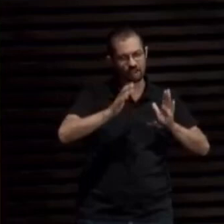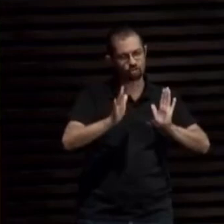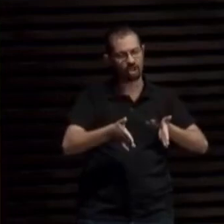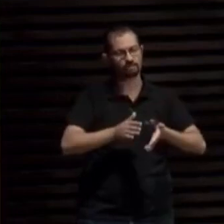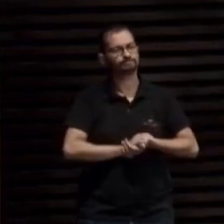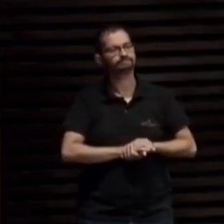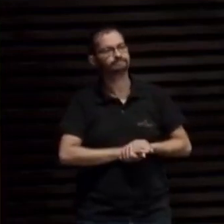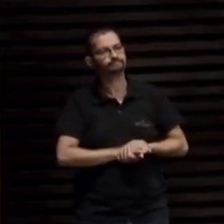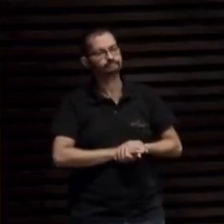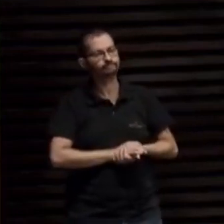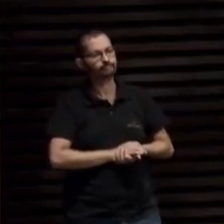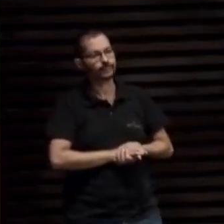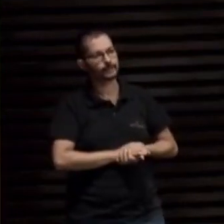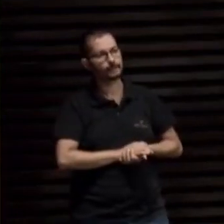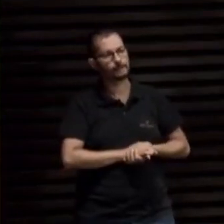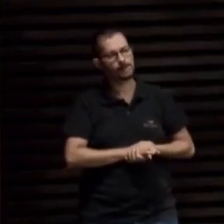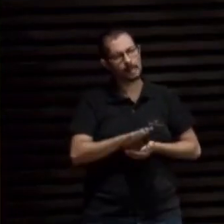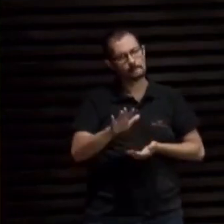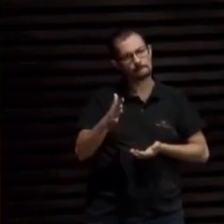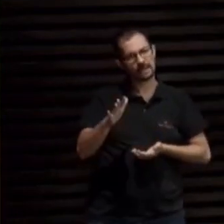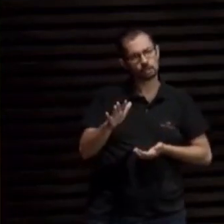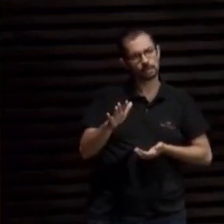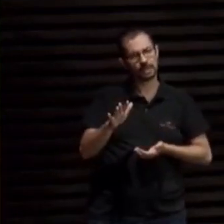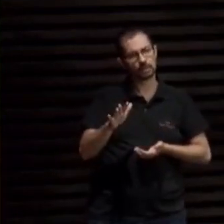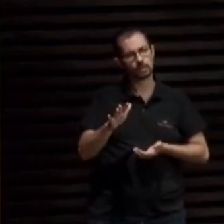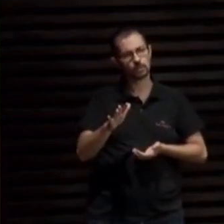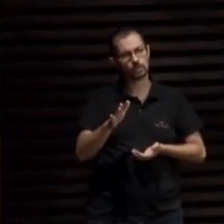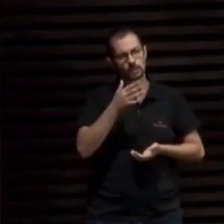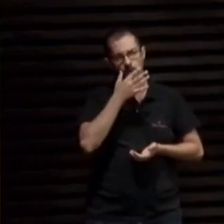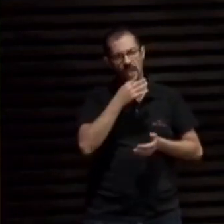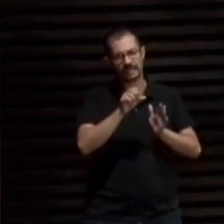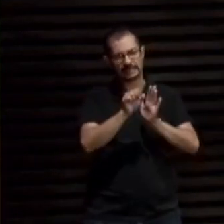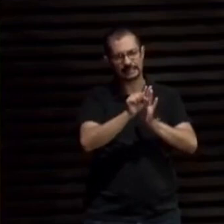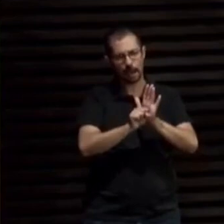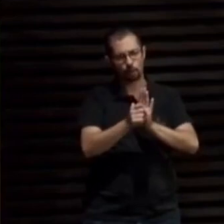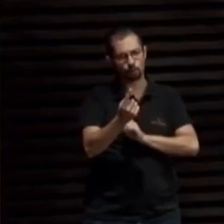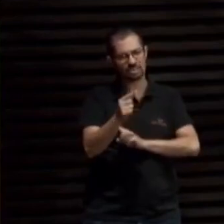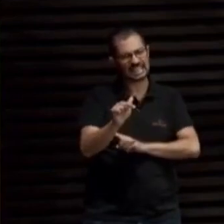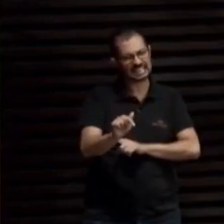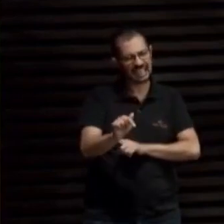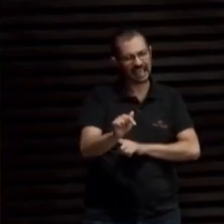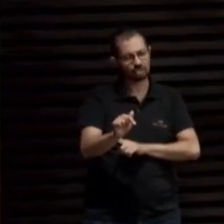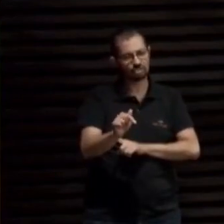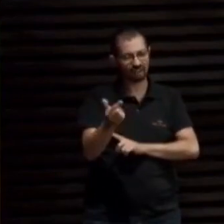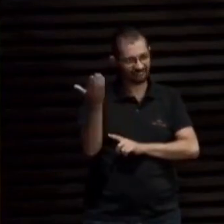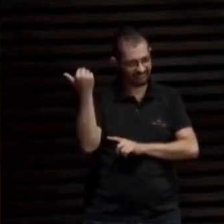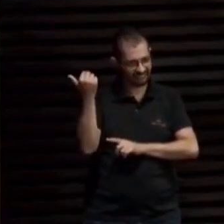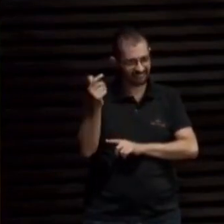Rutherford, século XVII, 1600, século XVII, não tinha